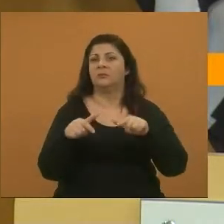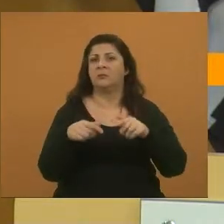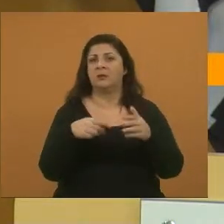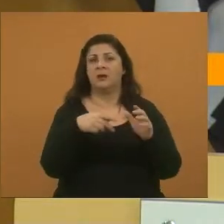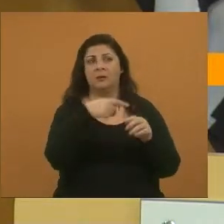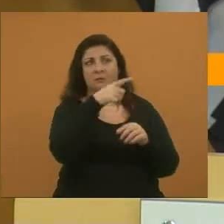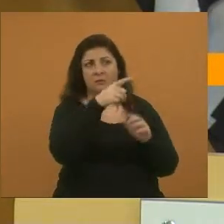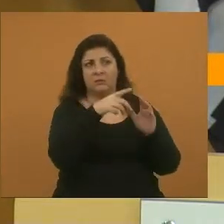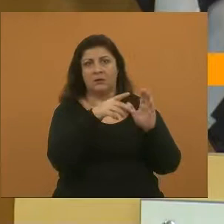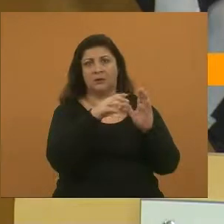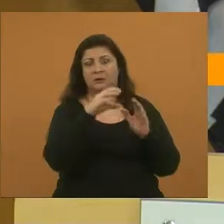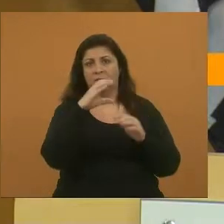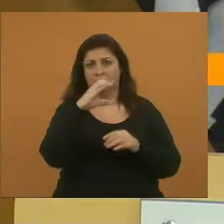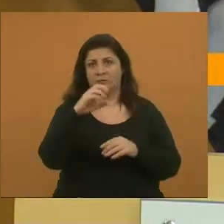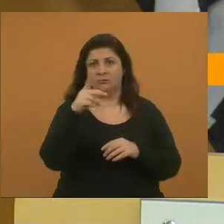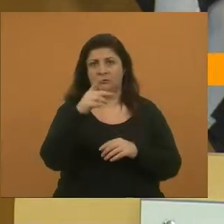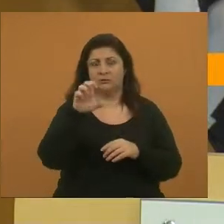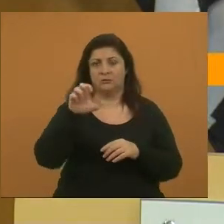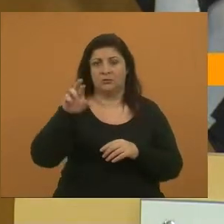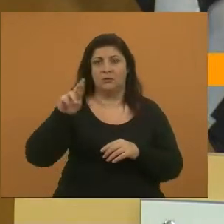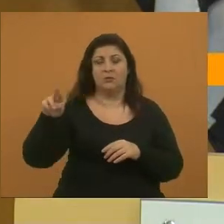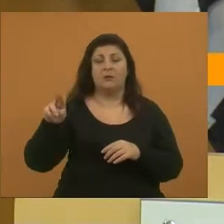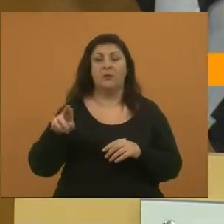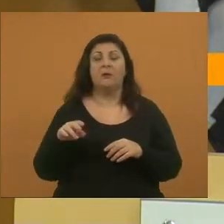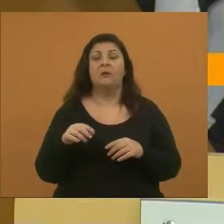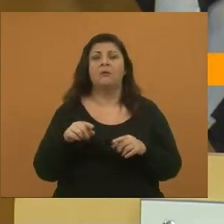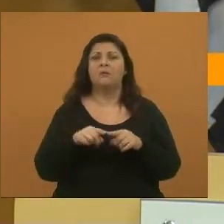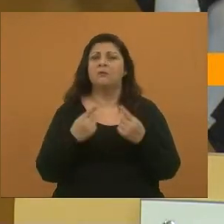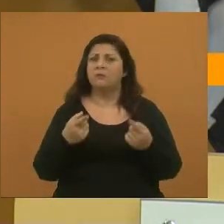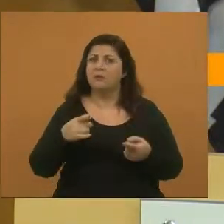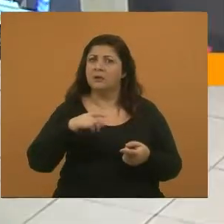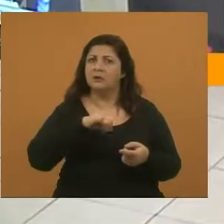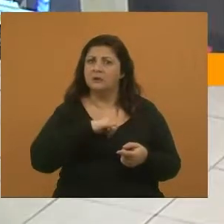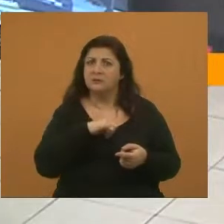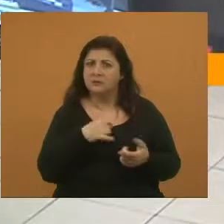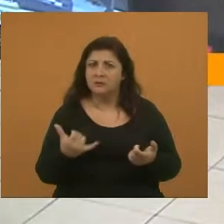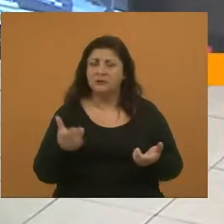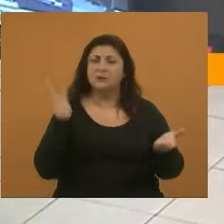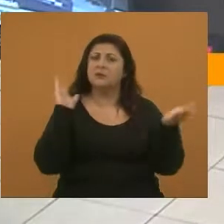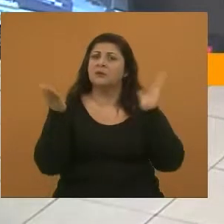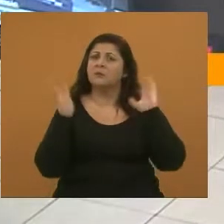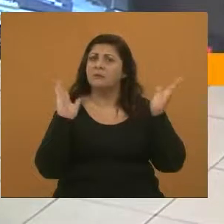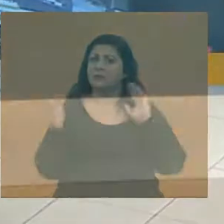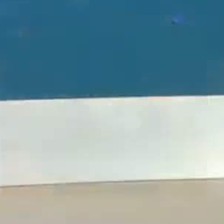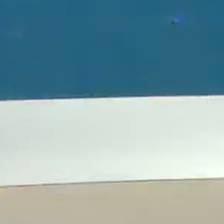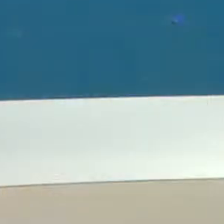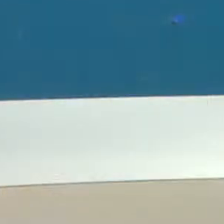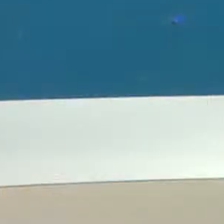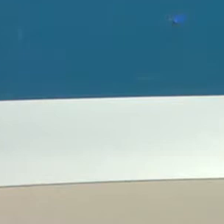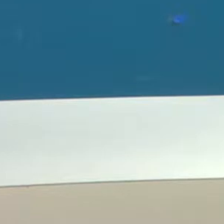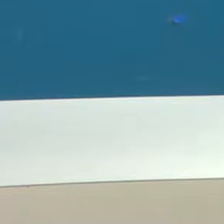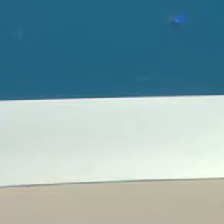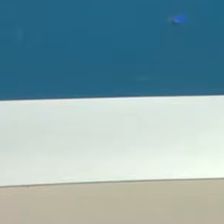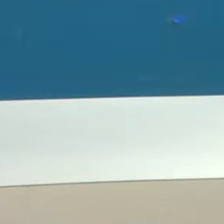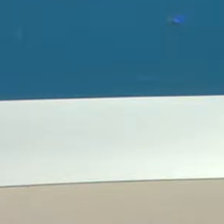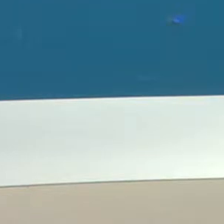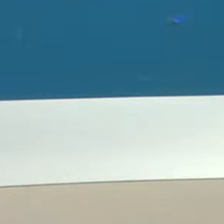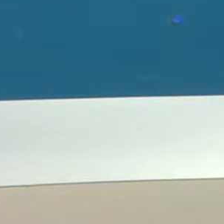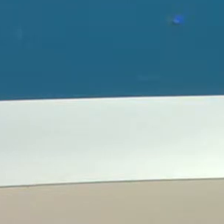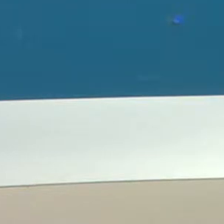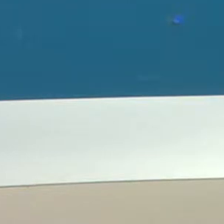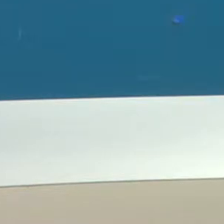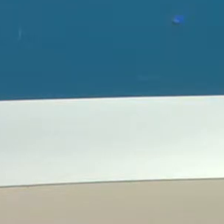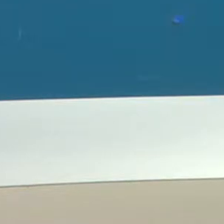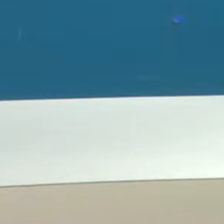Sherry, e sim que mantenham em seu quadro de subcontratação os caminhoneiros e transportadores de Jacareí. Tá, então você